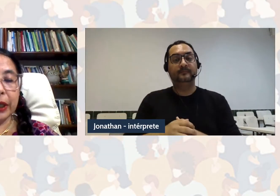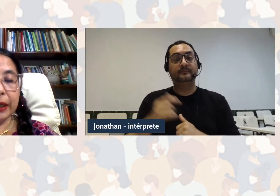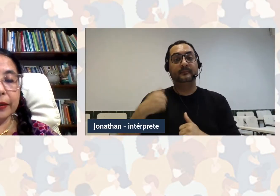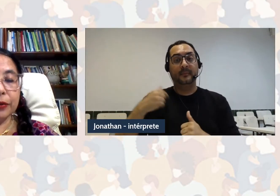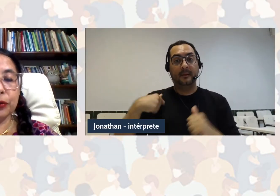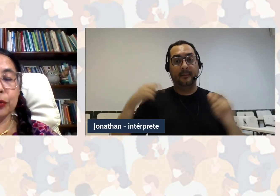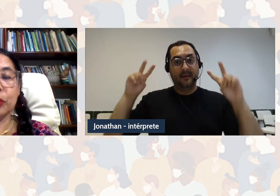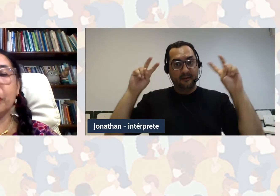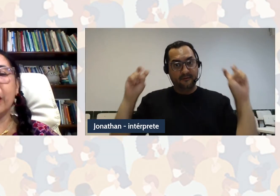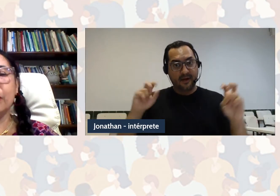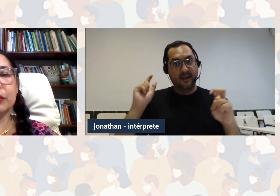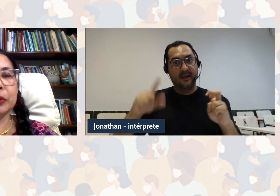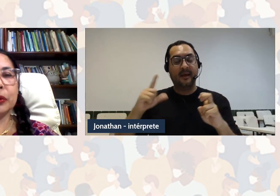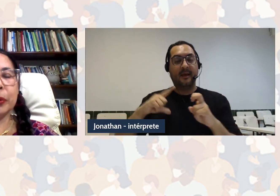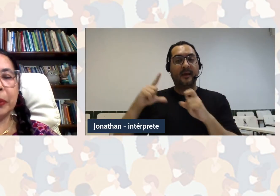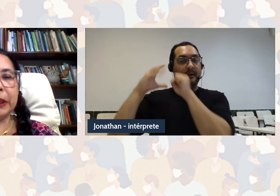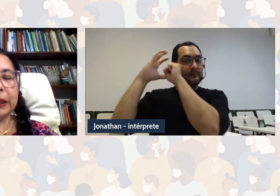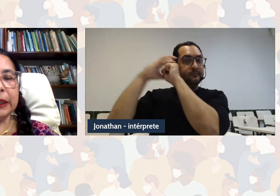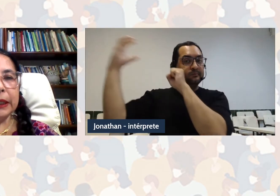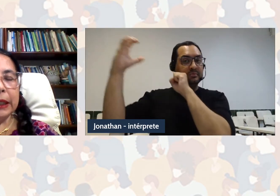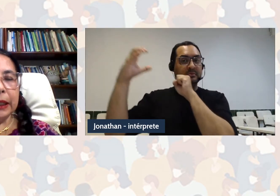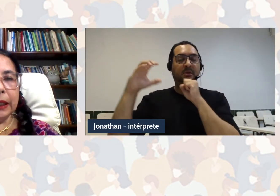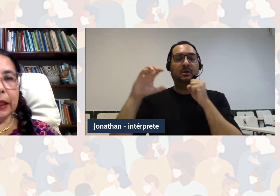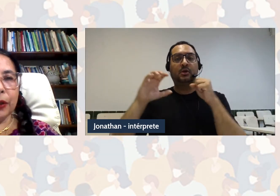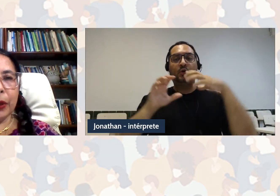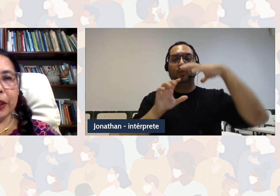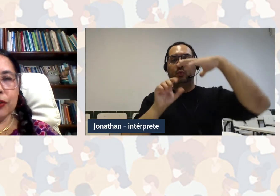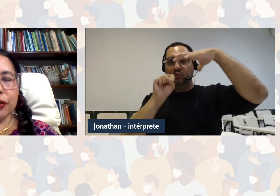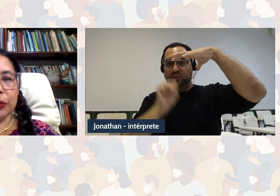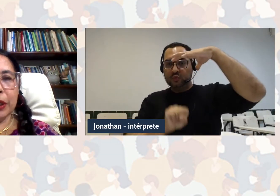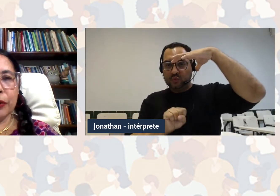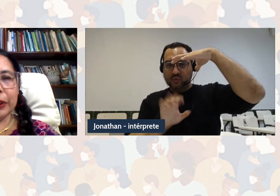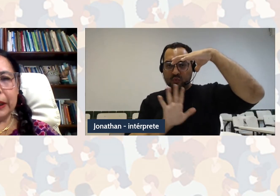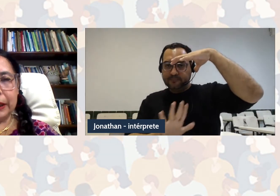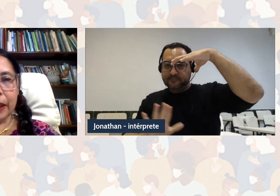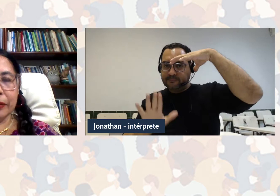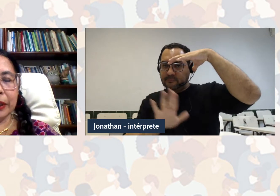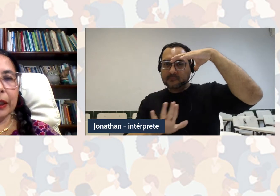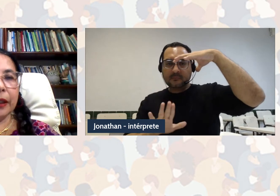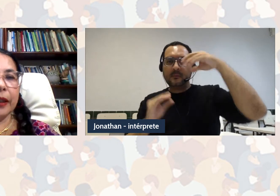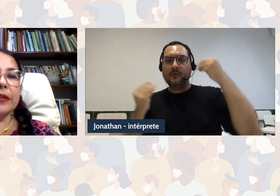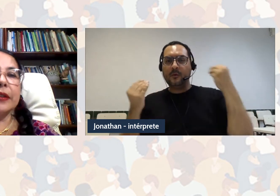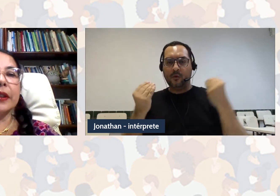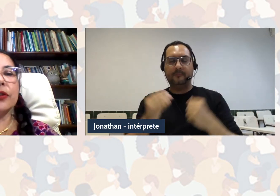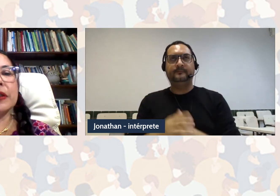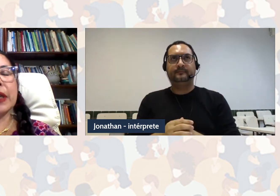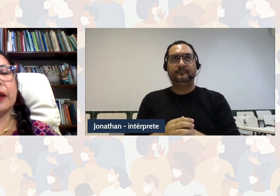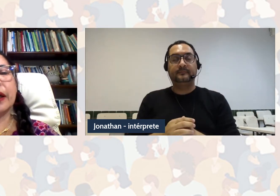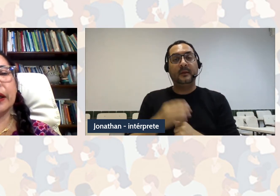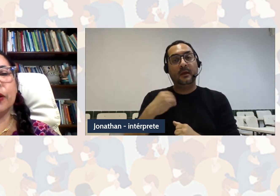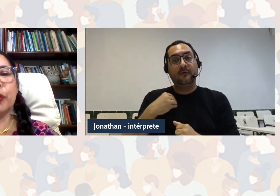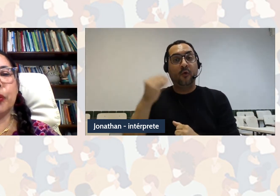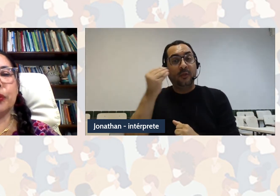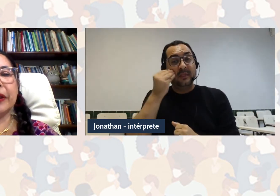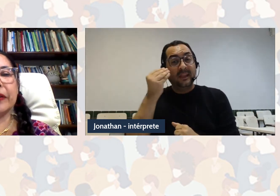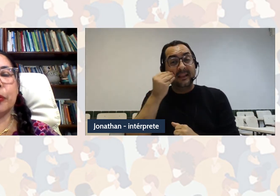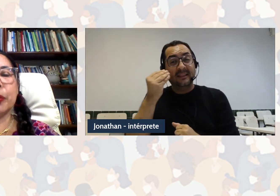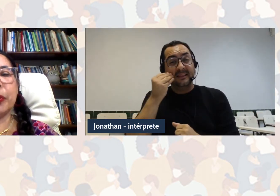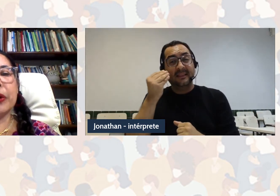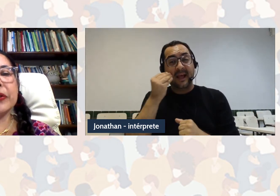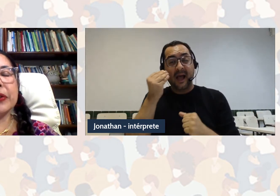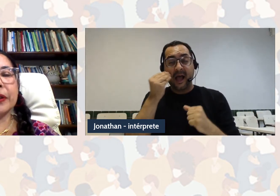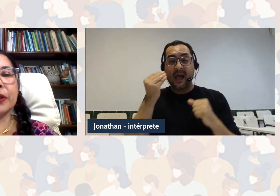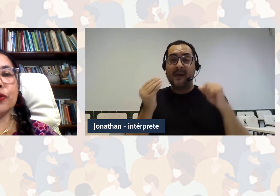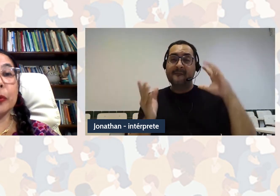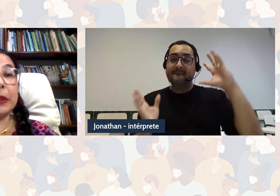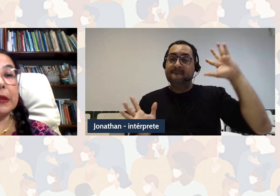Contracoloniais no Sul Global Uma Utopia, e eu acredito que eu vou tentar sintetizar aqui um pouco dessa